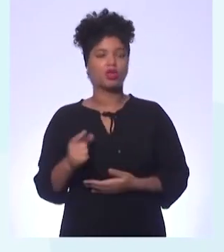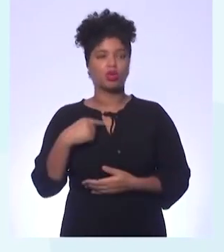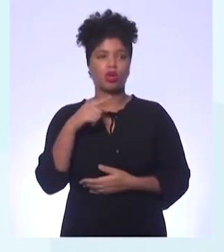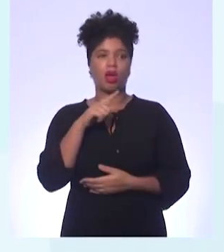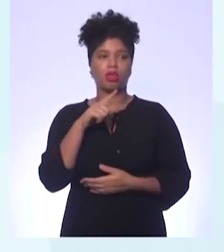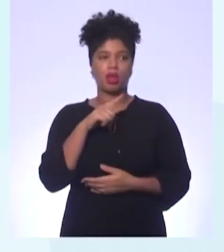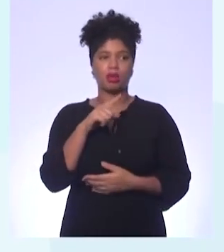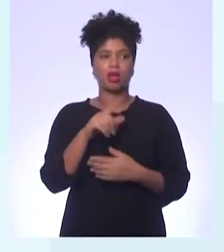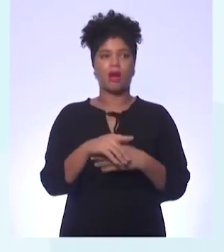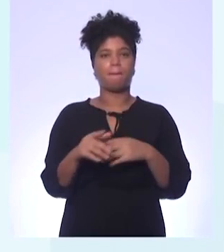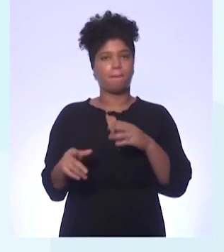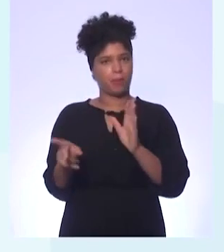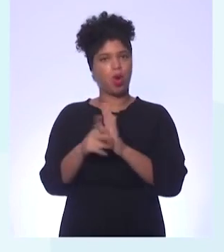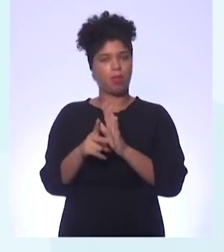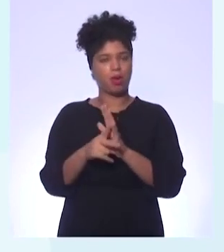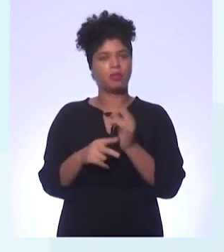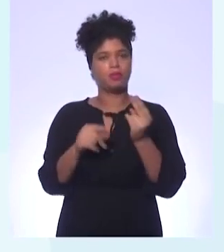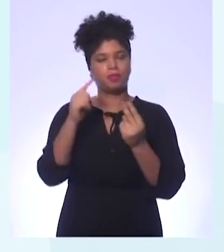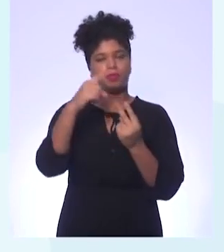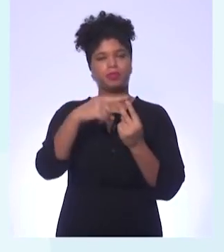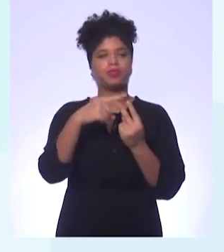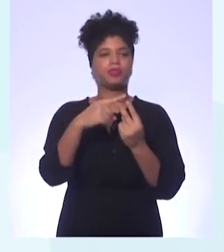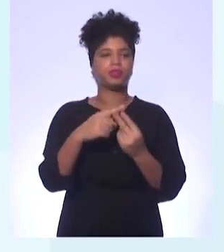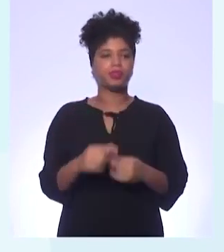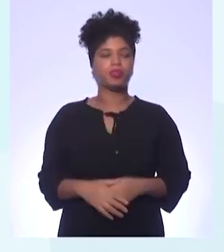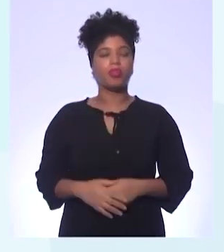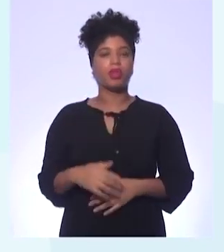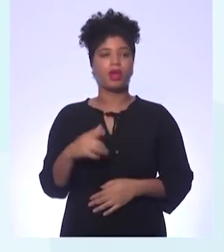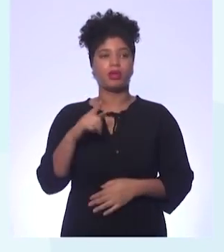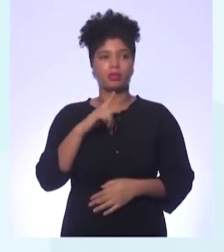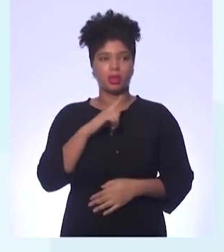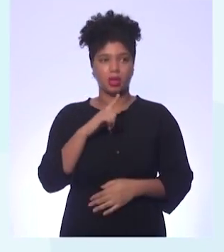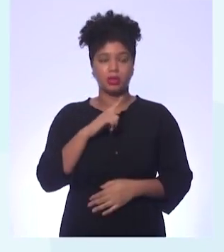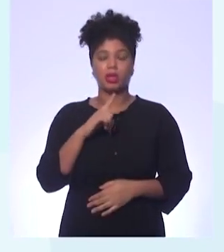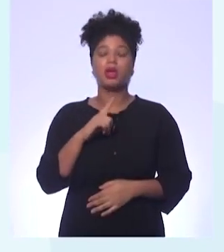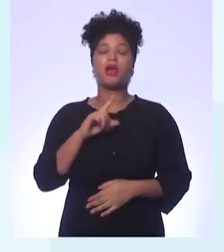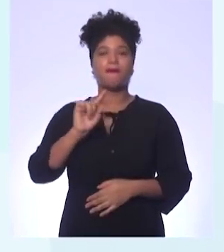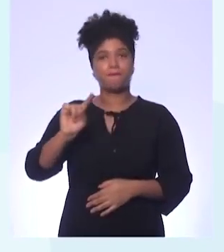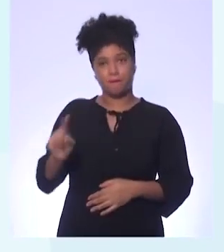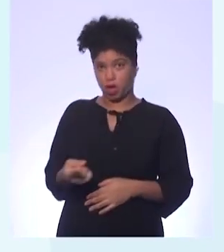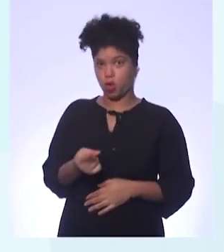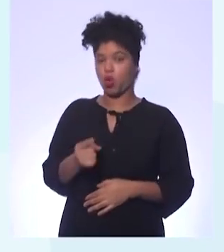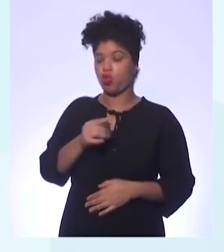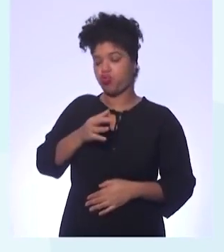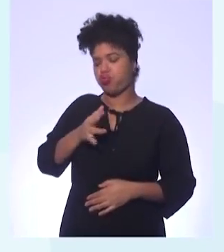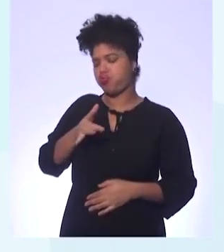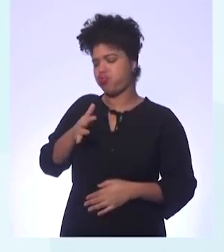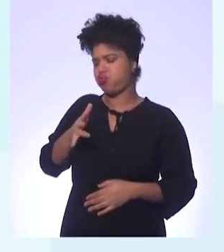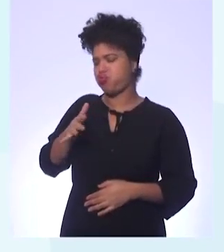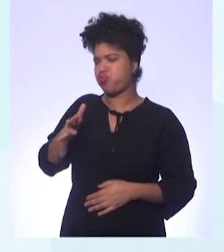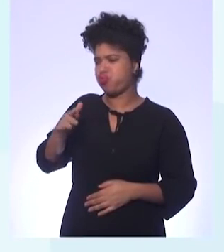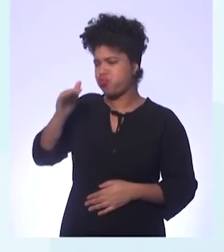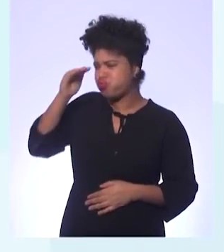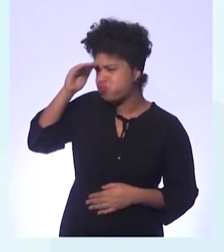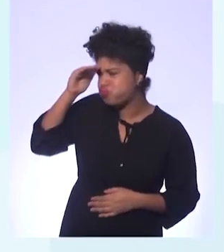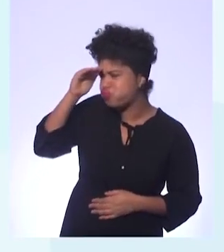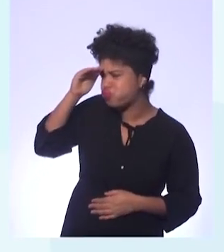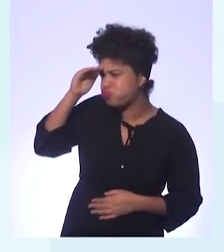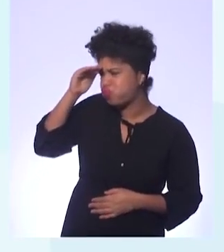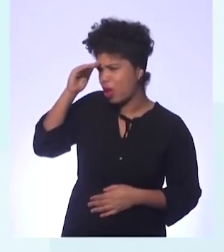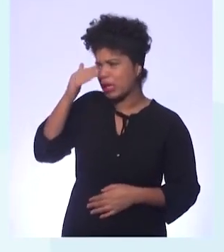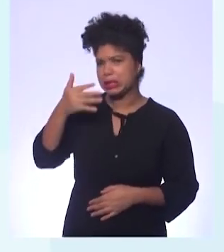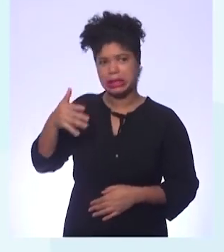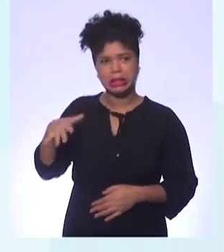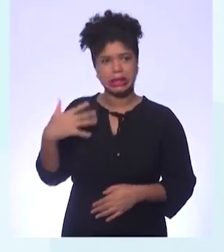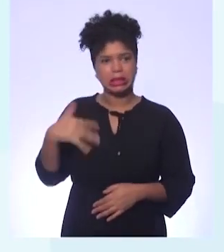por essa letra grega, que é o π, né? Ele é um número decimal, ou seja, tem vírgula, infinito, que não tem fim,